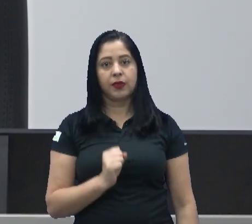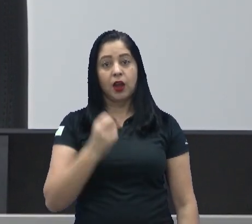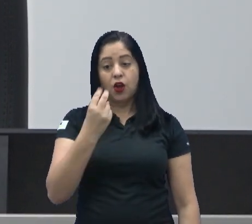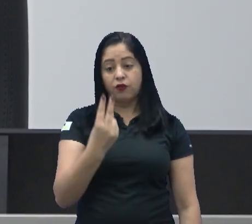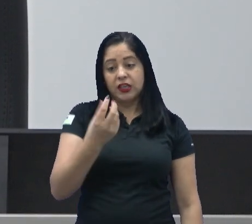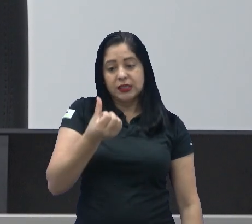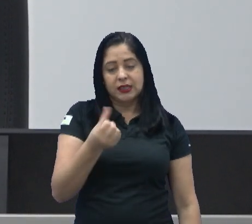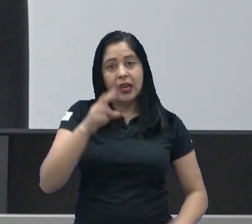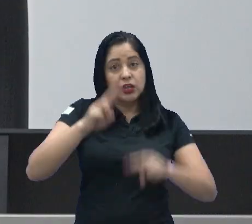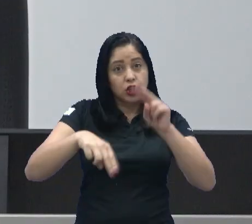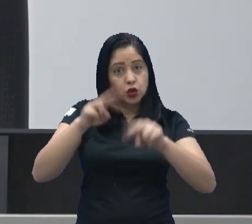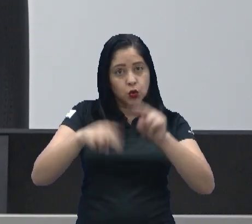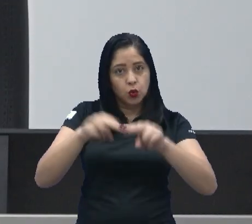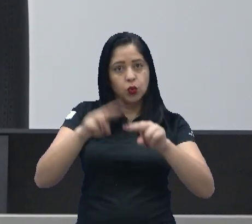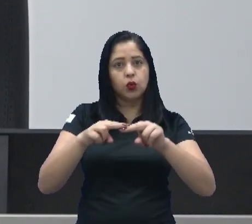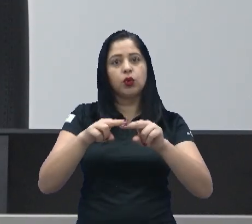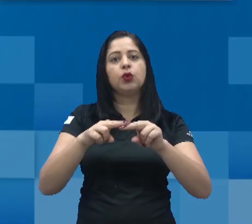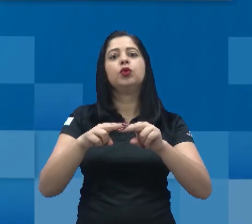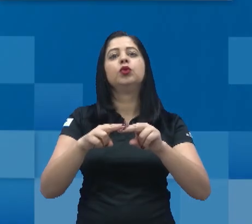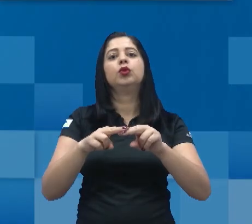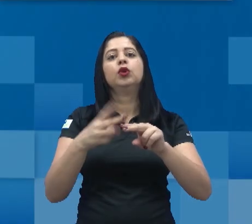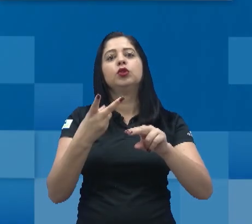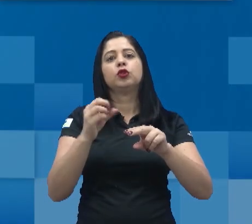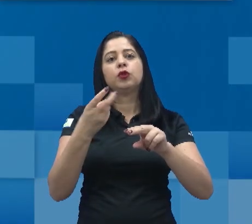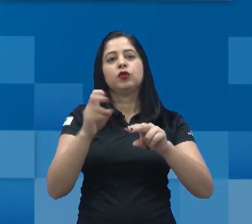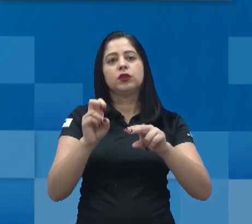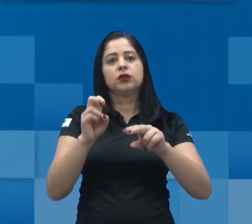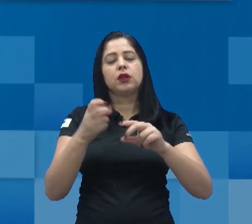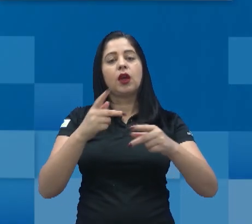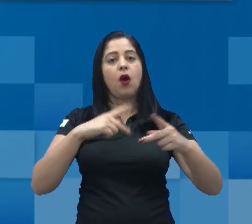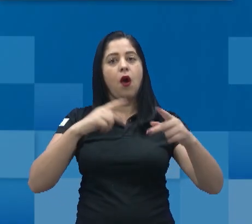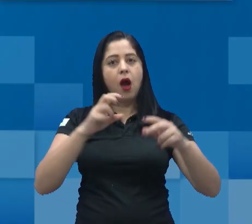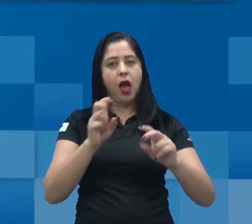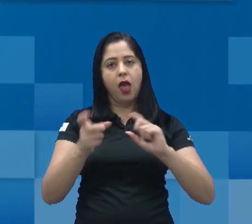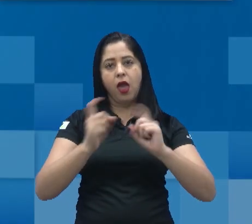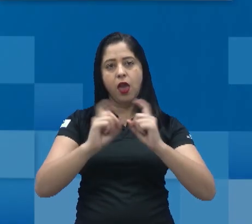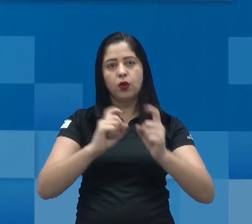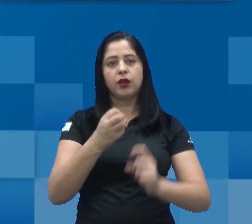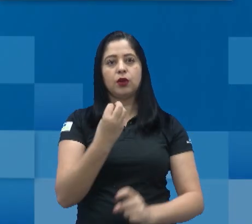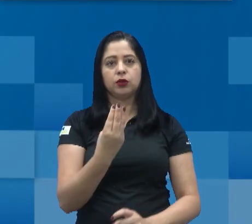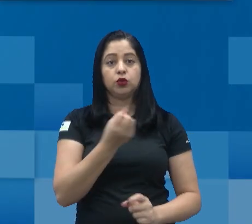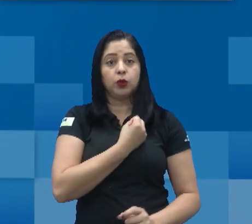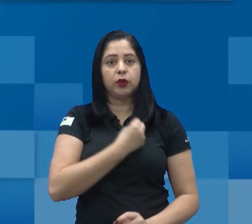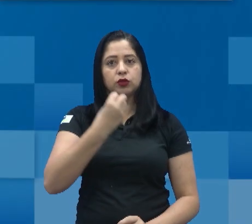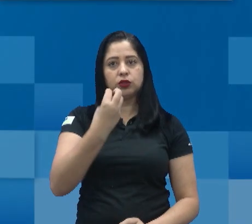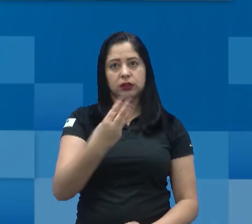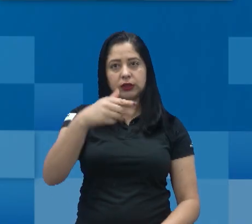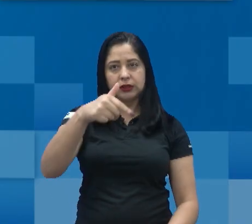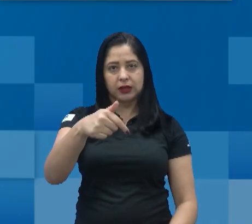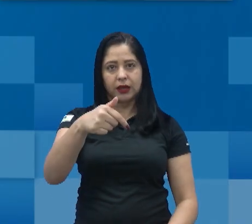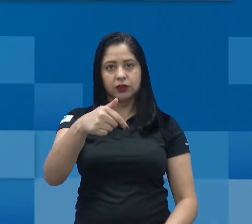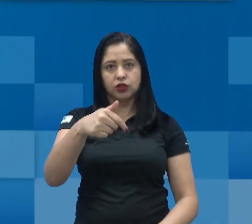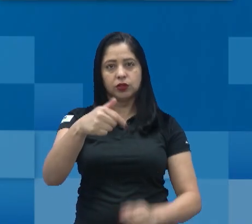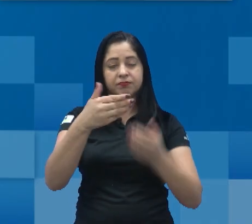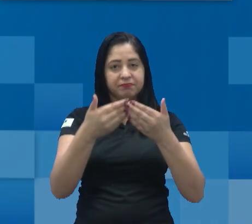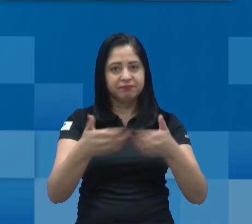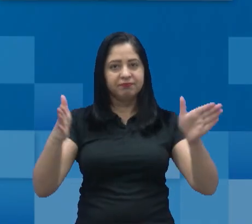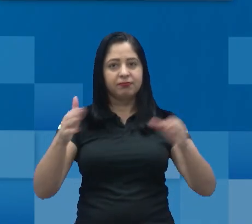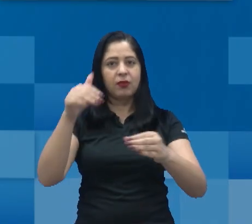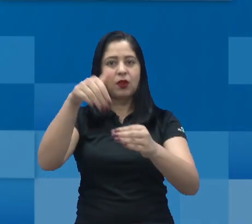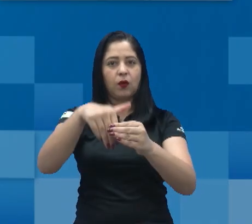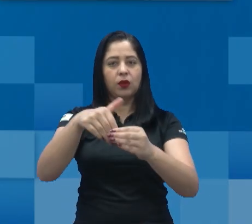26 de junho de 2025, a 37ª sessão ordinária. Aberta a votação.